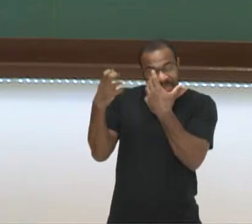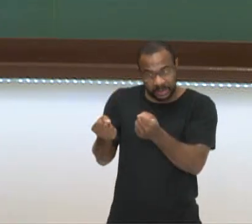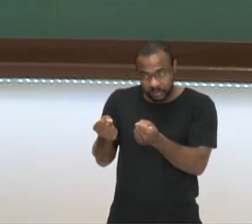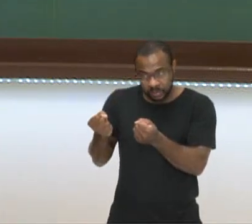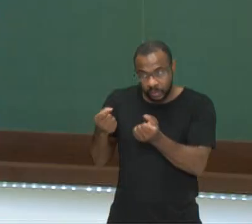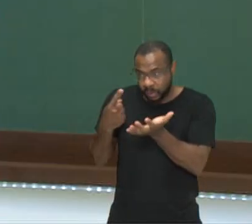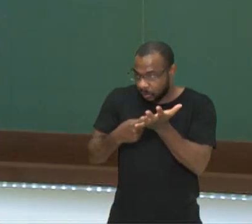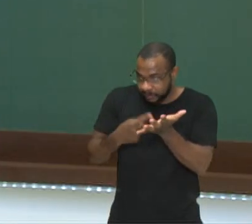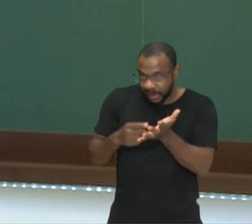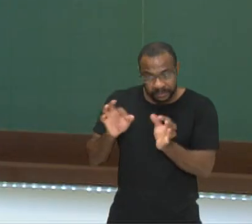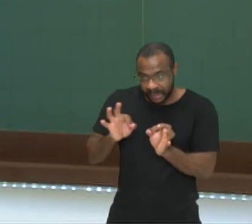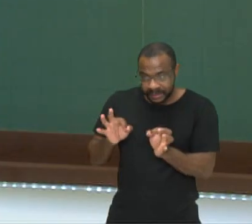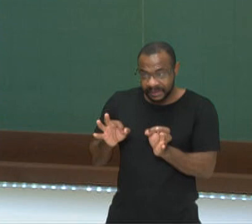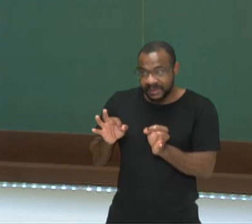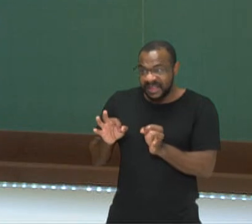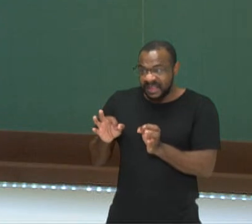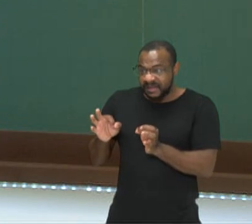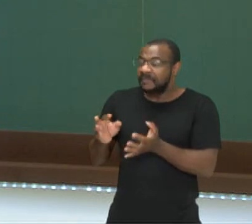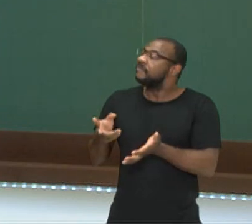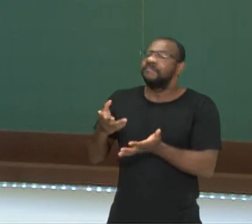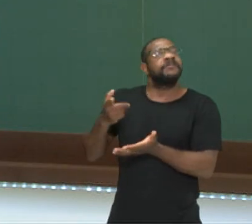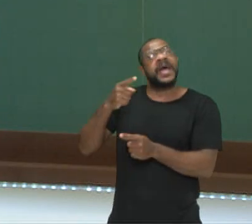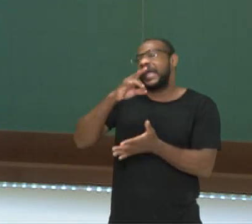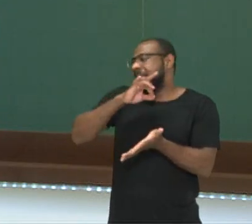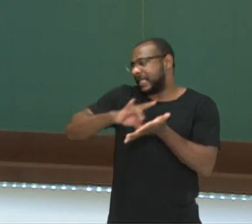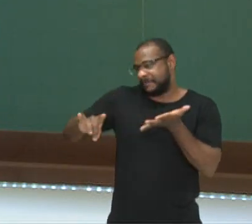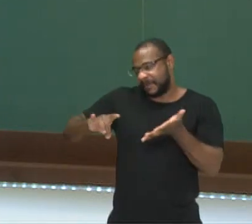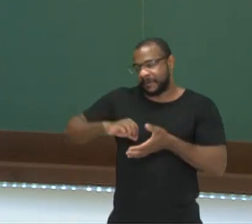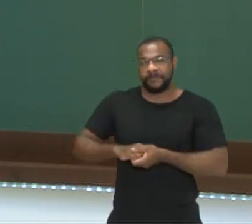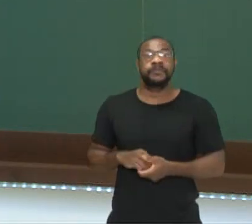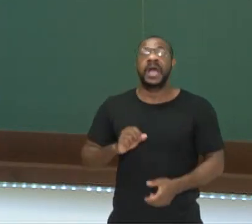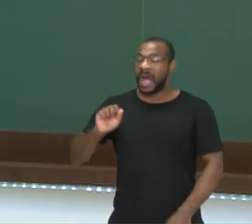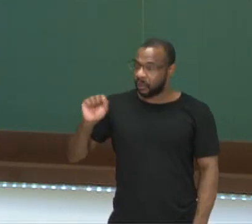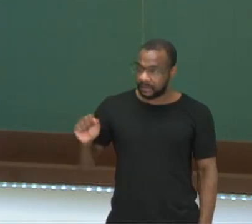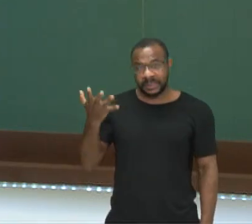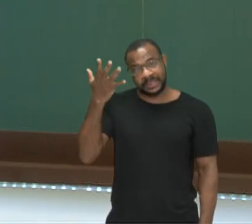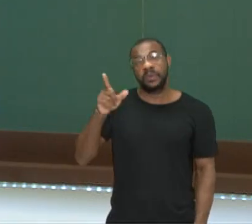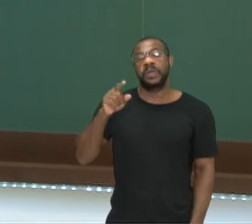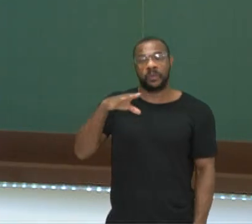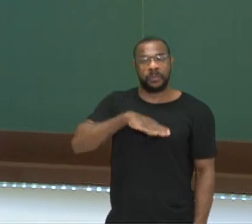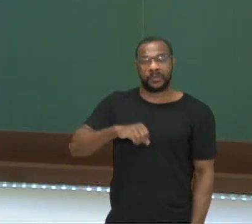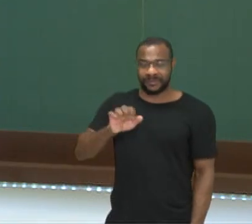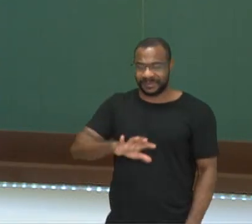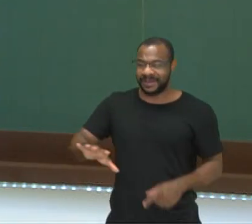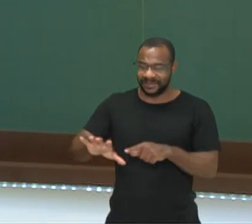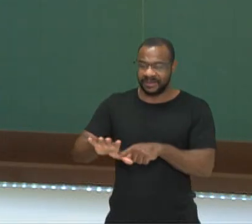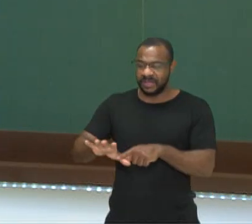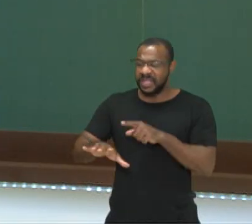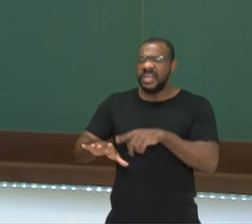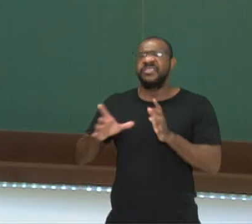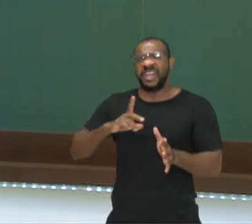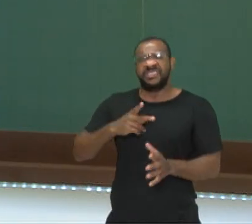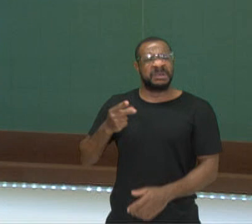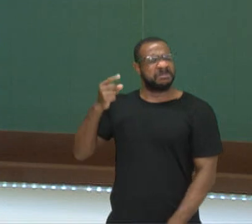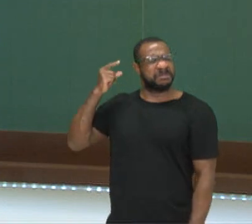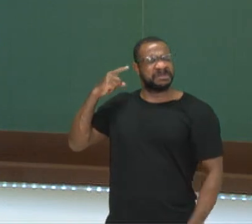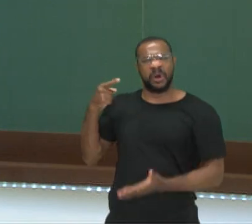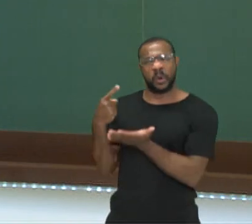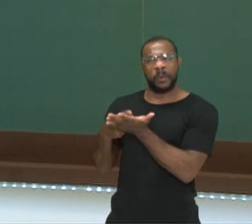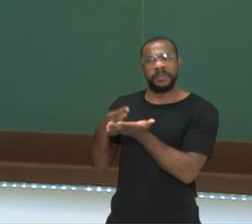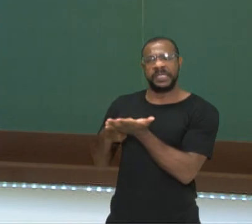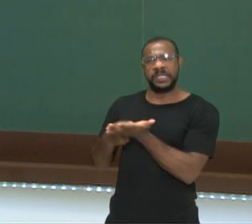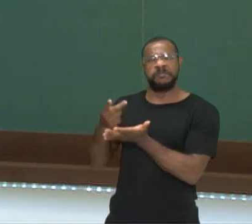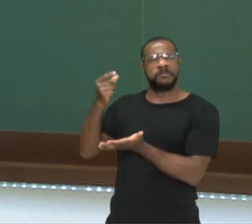E é isso que vai ocorrer com os portugueses, que já há muito tempo mantinham acordos comerciais